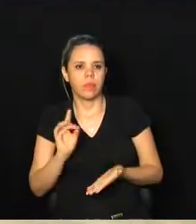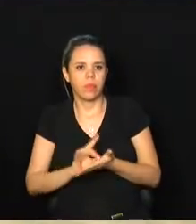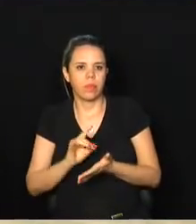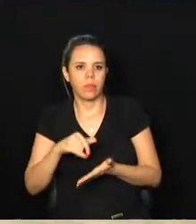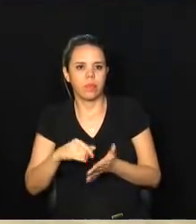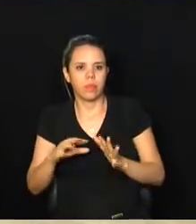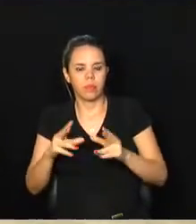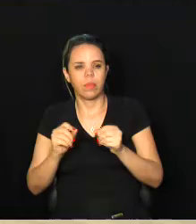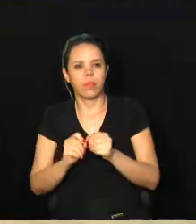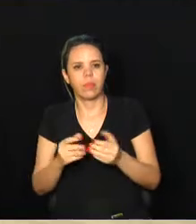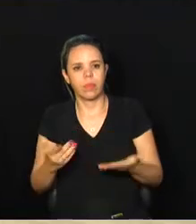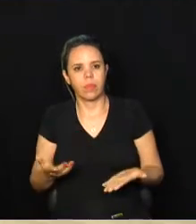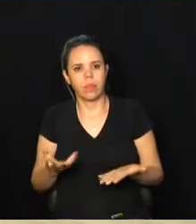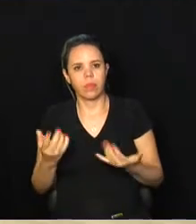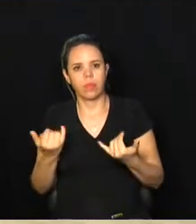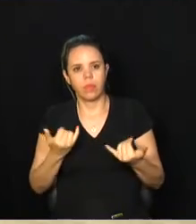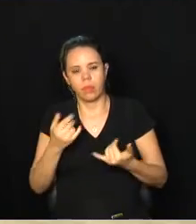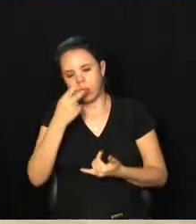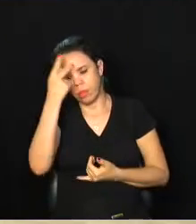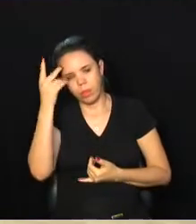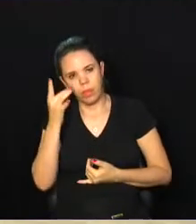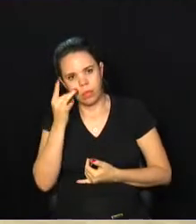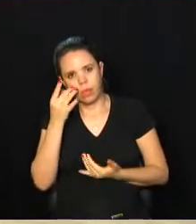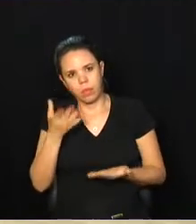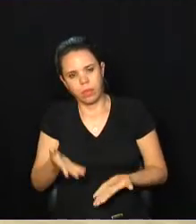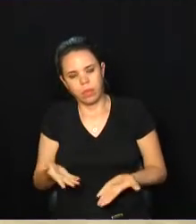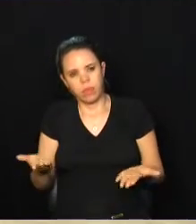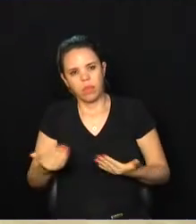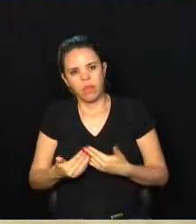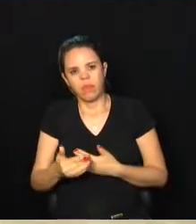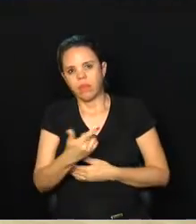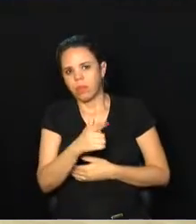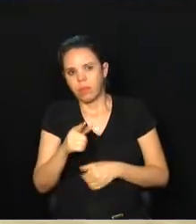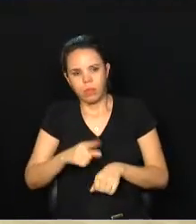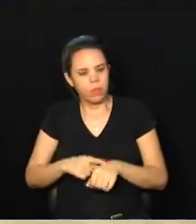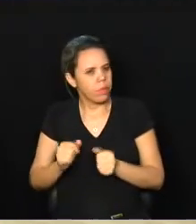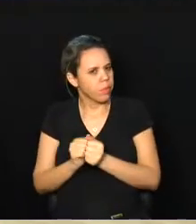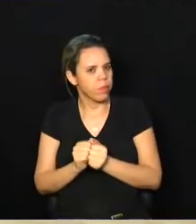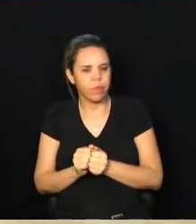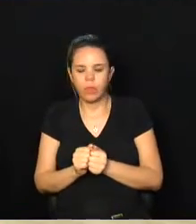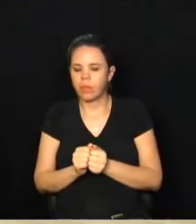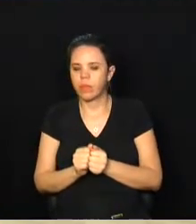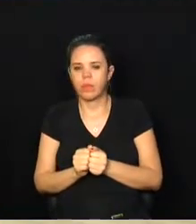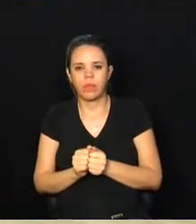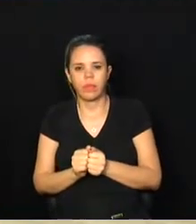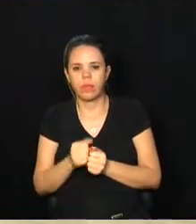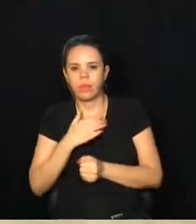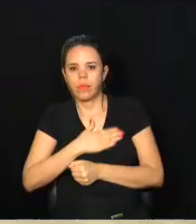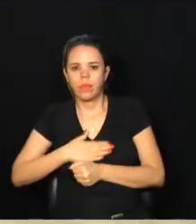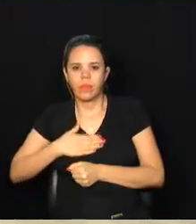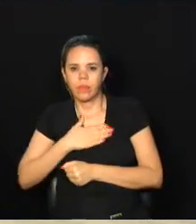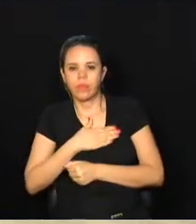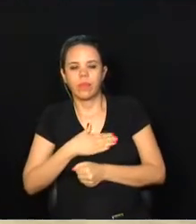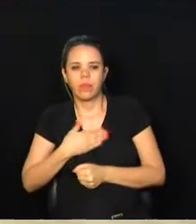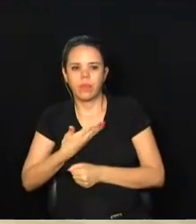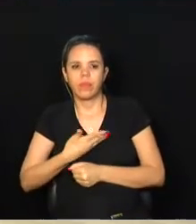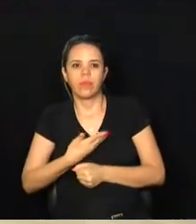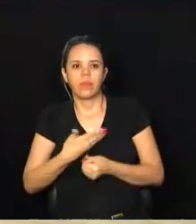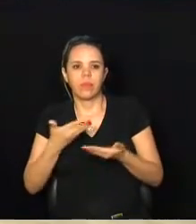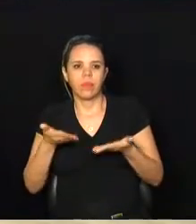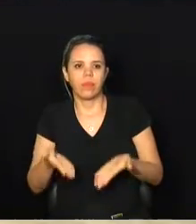tudo isso e escutar um pouco presencialmente, porque hoje em dia a gente não tem mais tempo de estar junto, né? Então foi muito gratificante receber os colegas